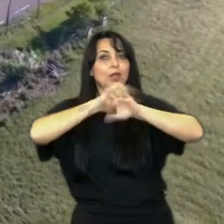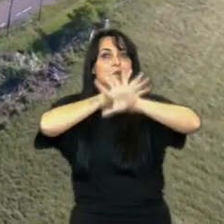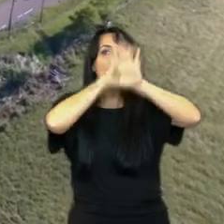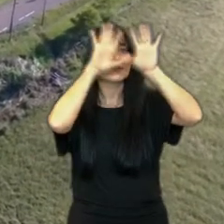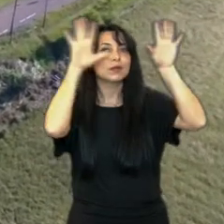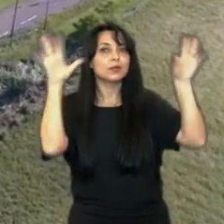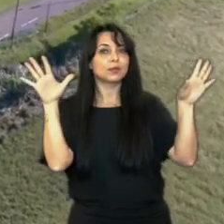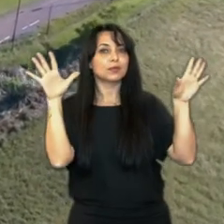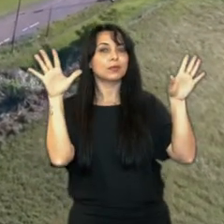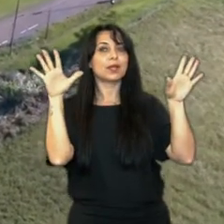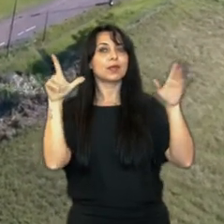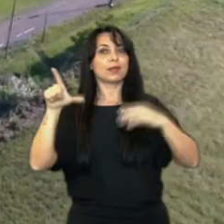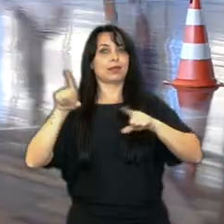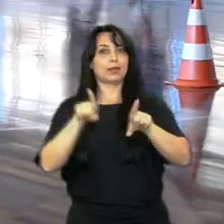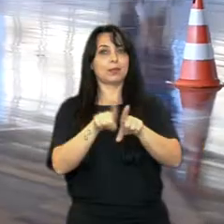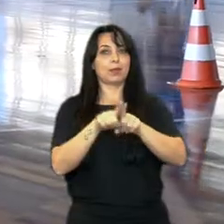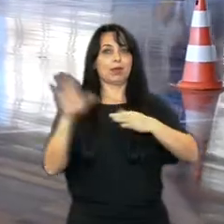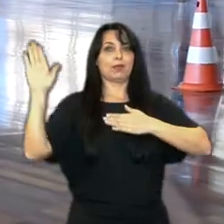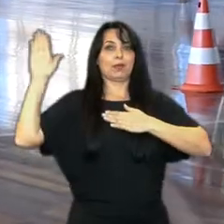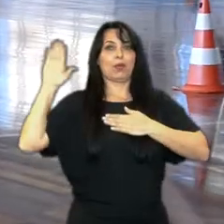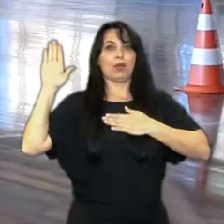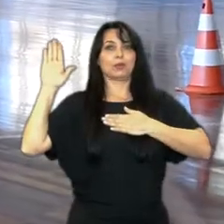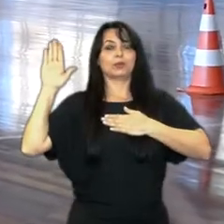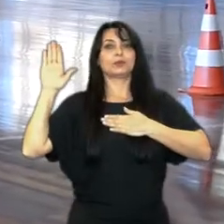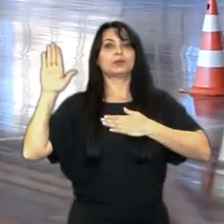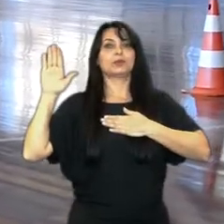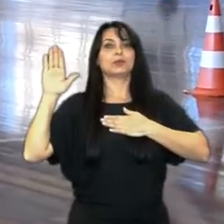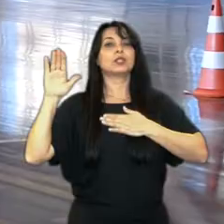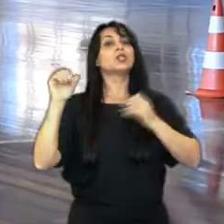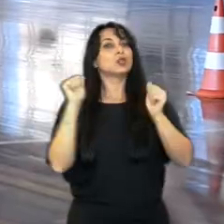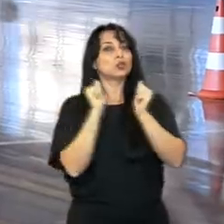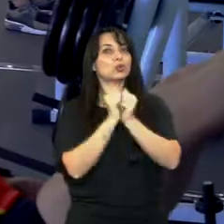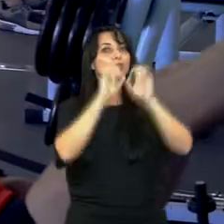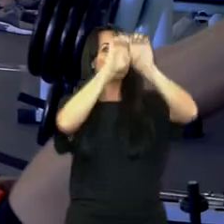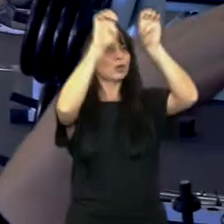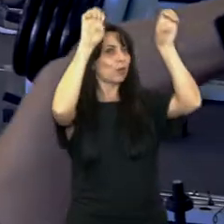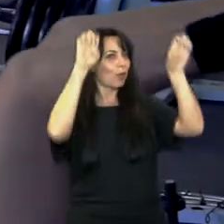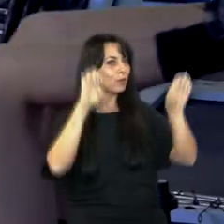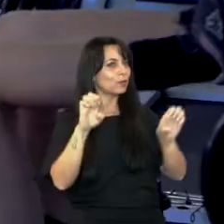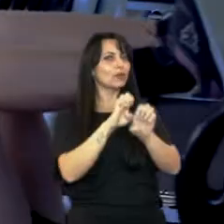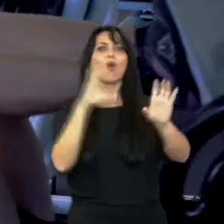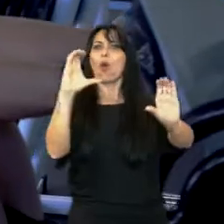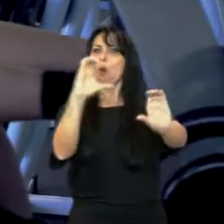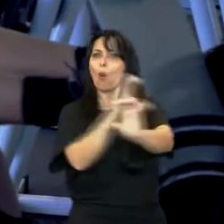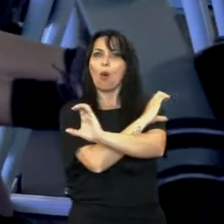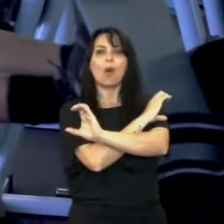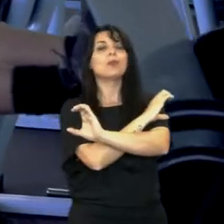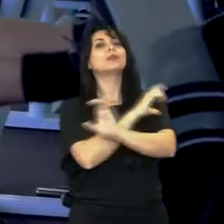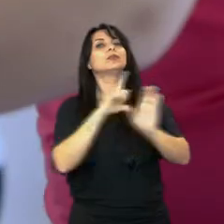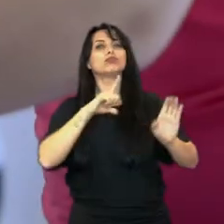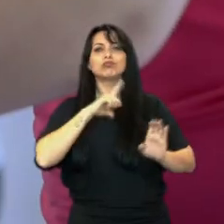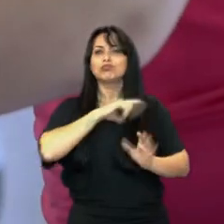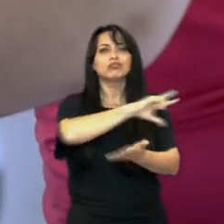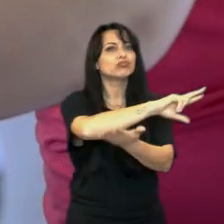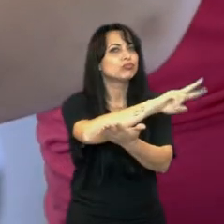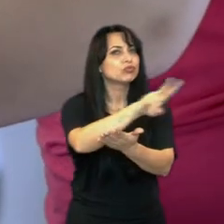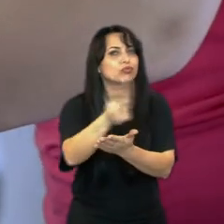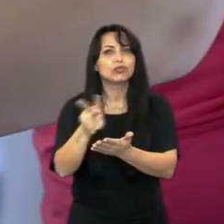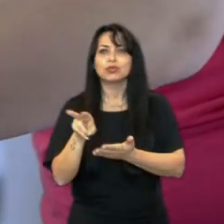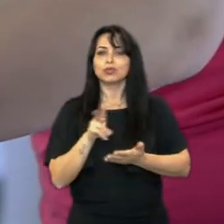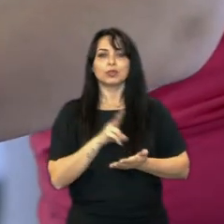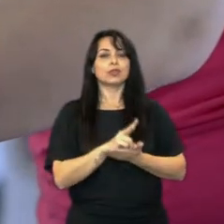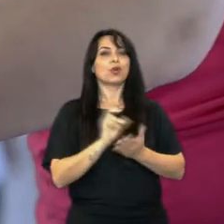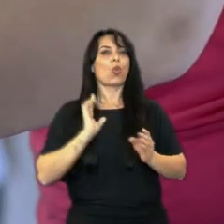transparência e comprometimento. Com uma infraestrutura completa e diversificada,